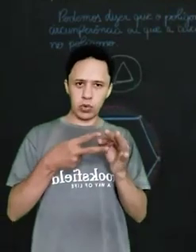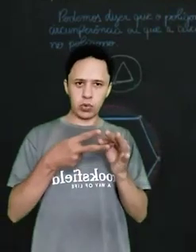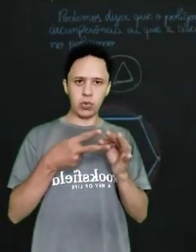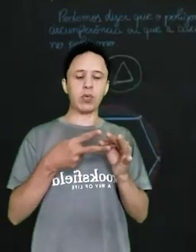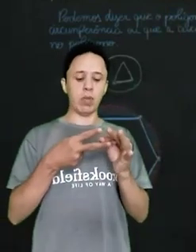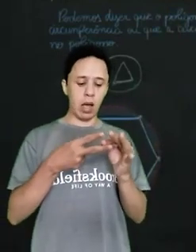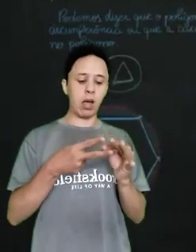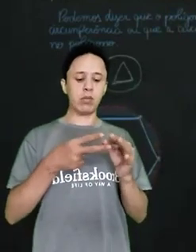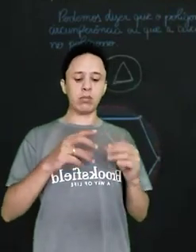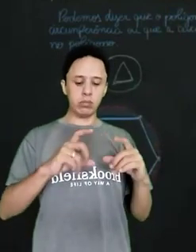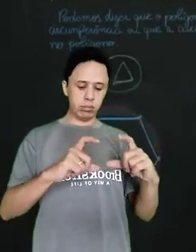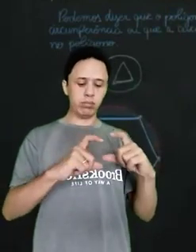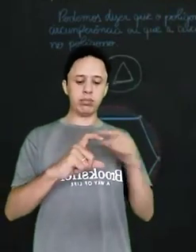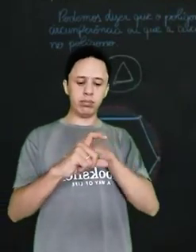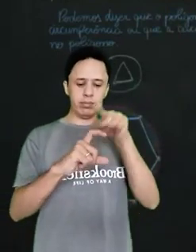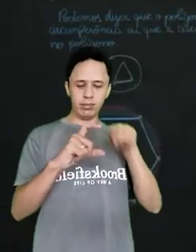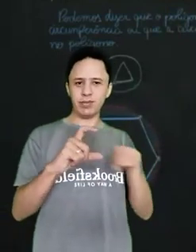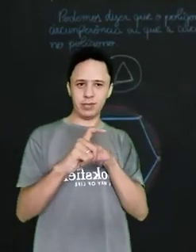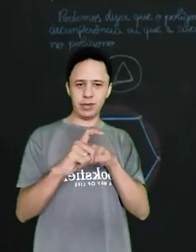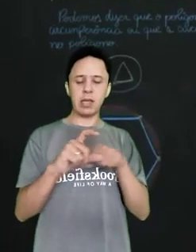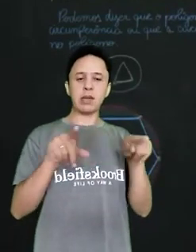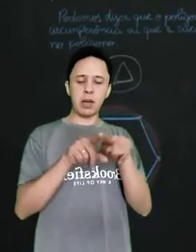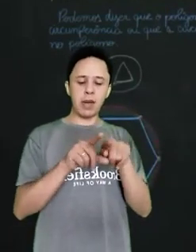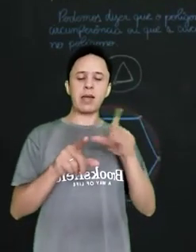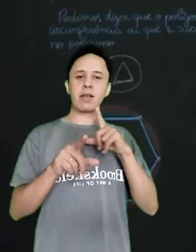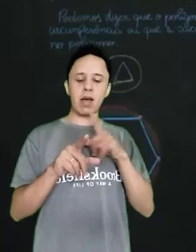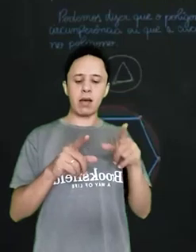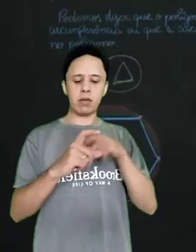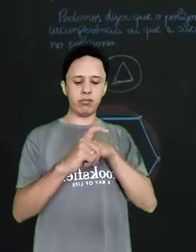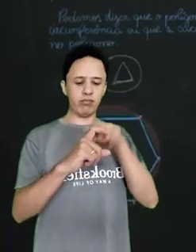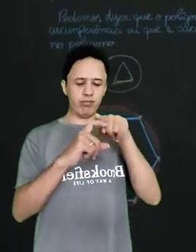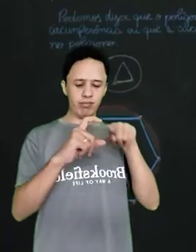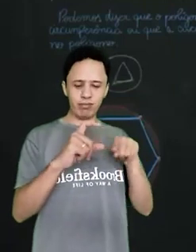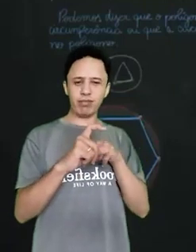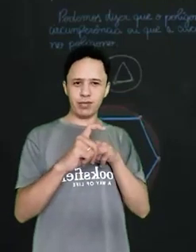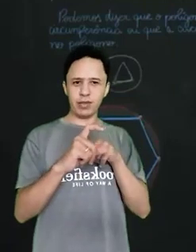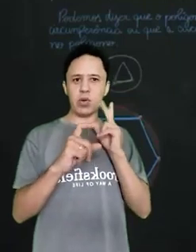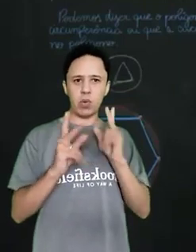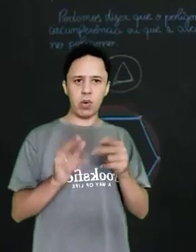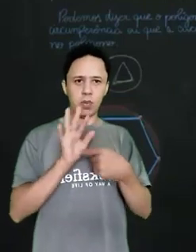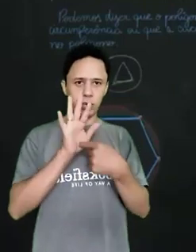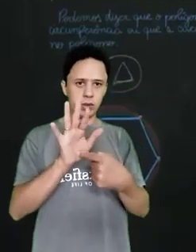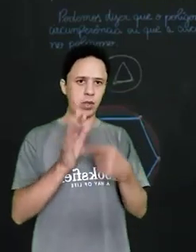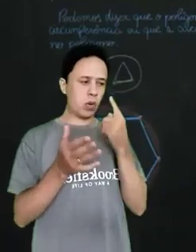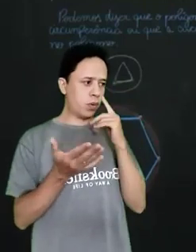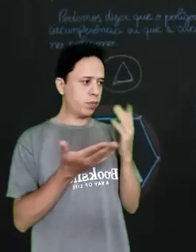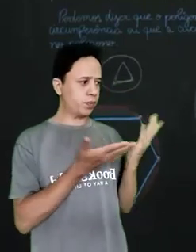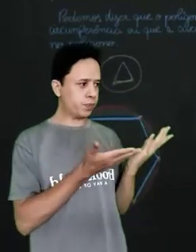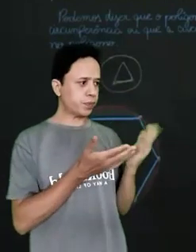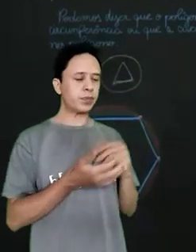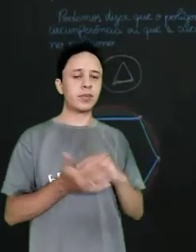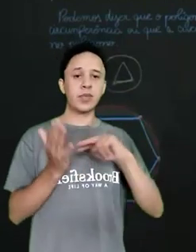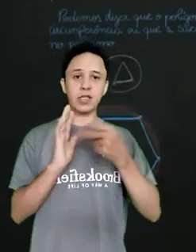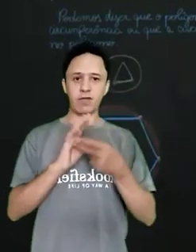circunscrito, onde esse polígono circunscrito, ele também terá a mesma ideia que eu acabei de lhes mostrar aqui. Vejamos